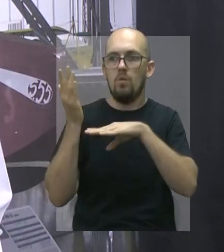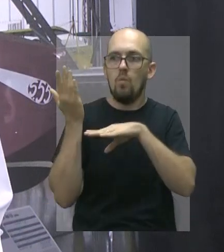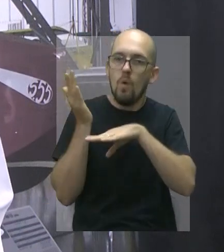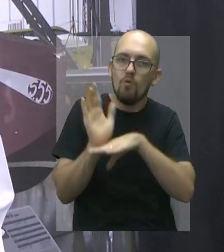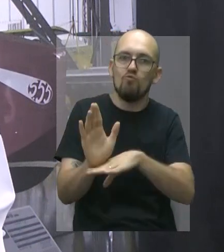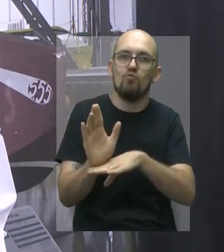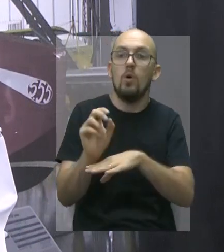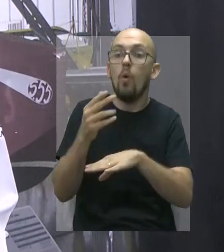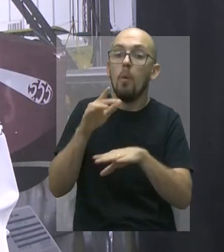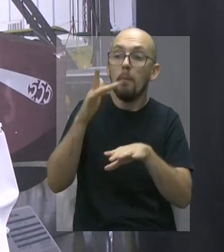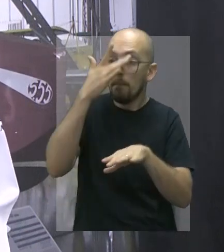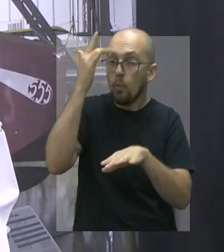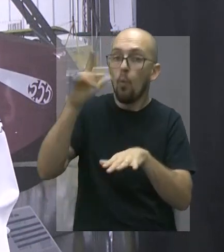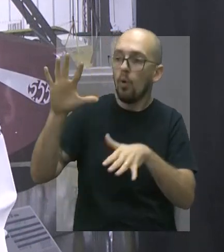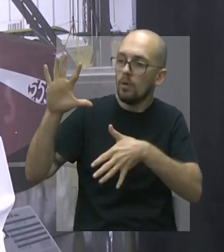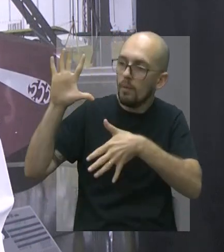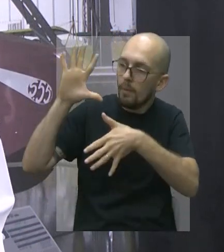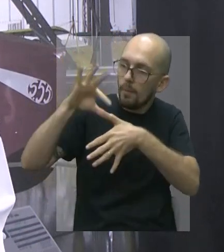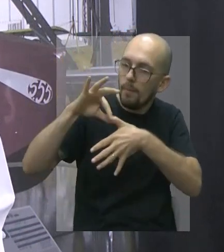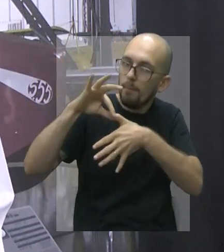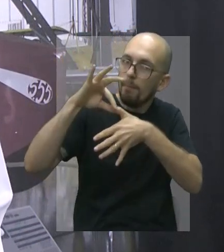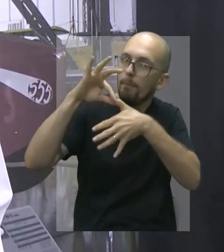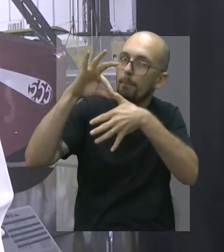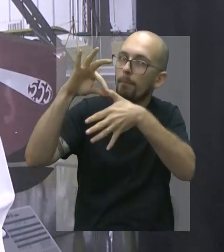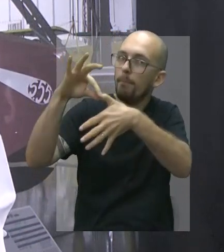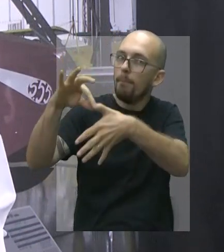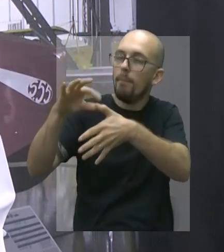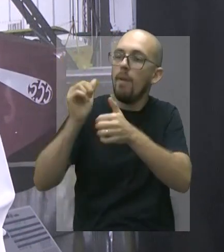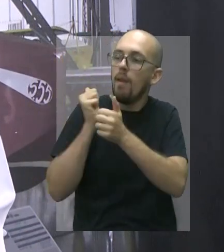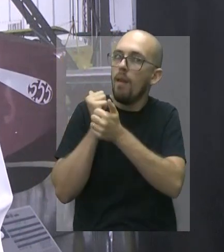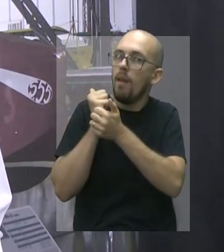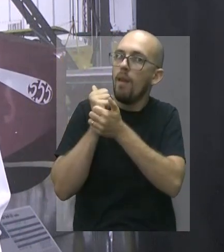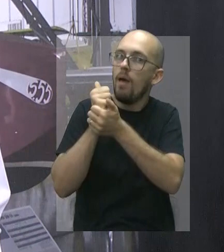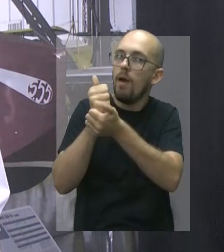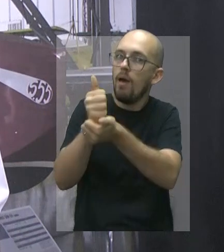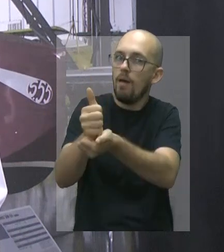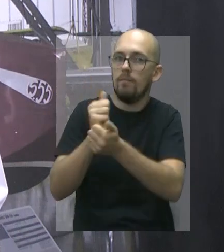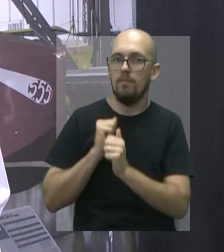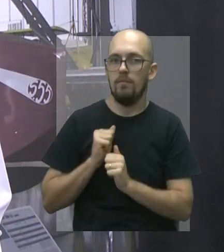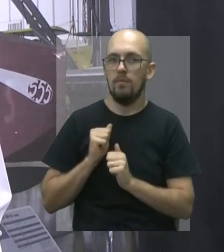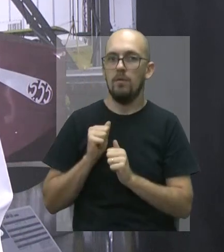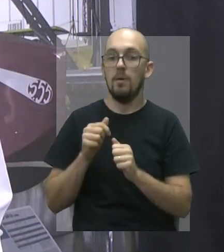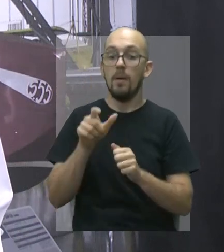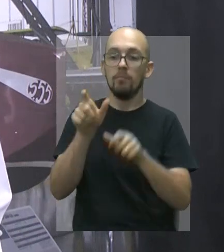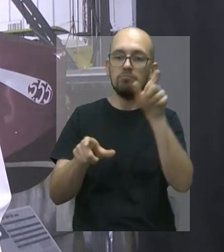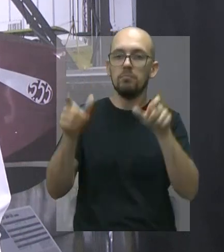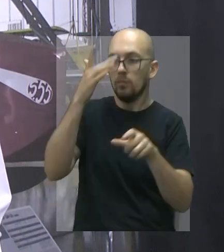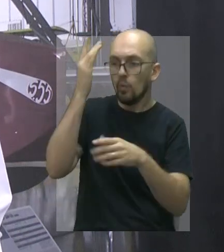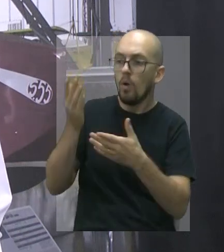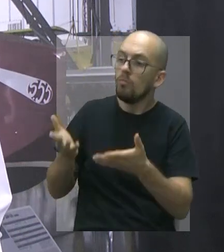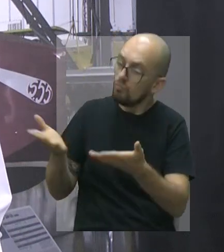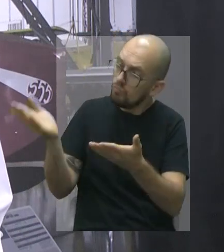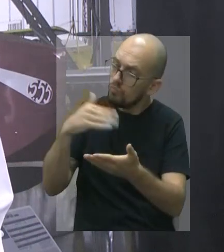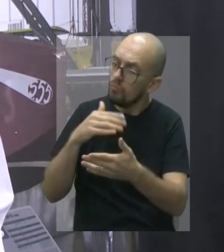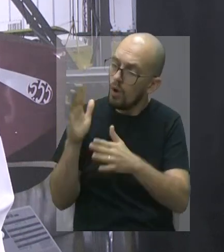acho que isso que é importante. O que as outras pessoas ao redor podem fazer é oferecer a ajuda necessária